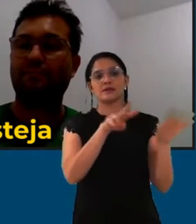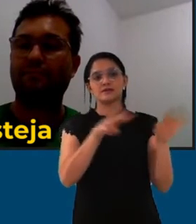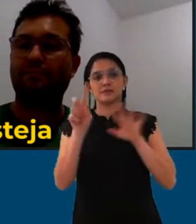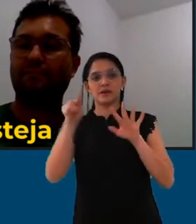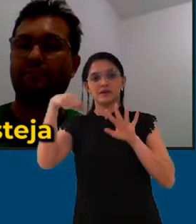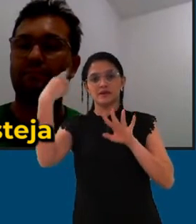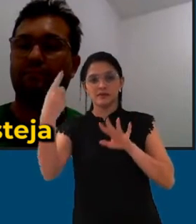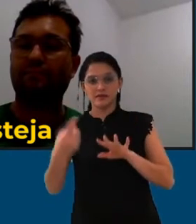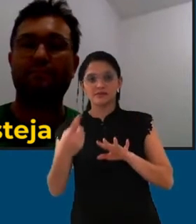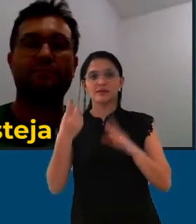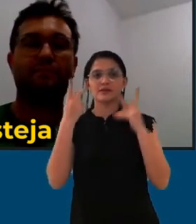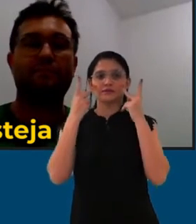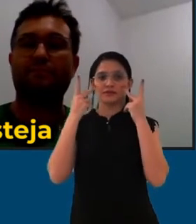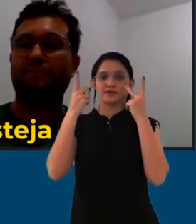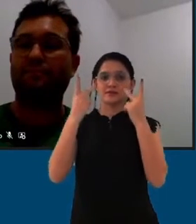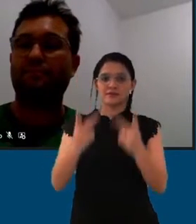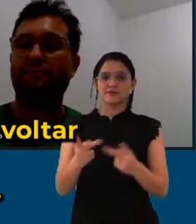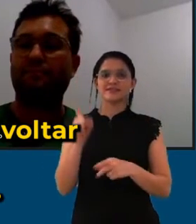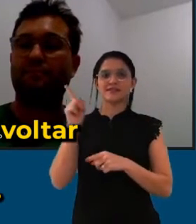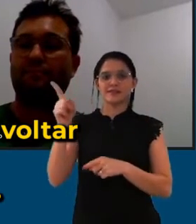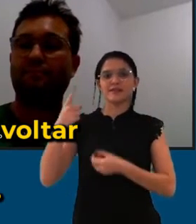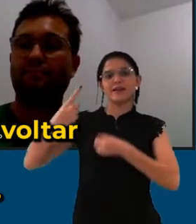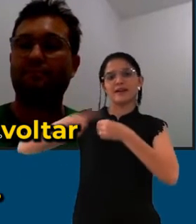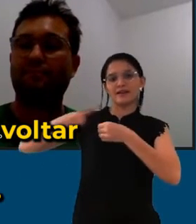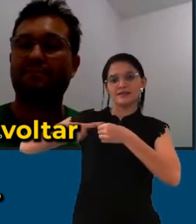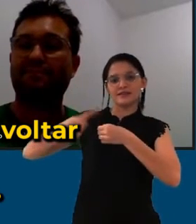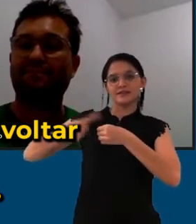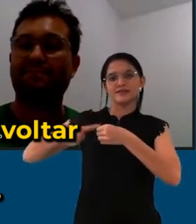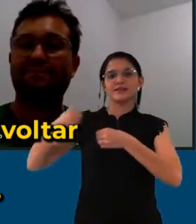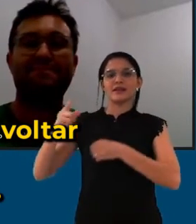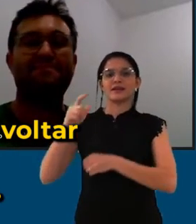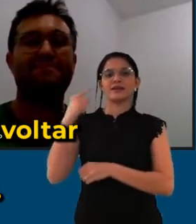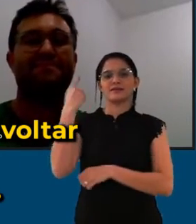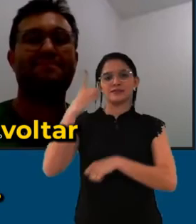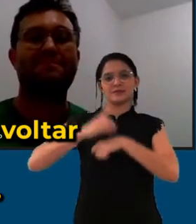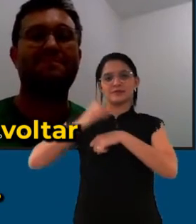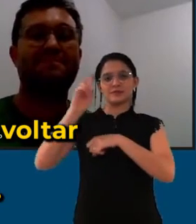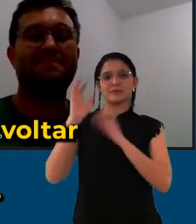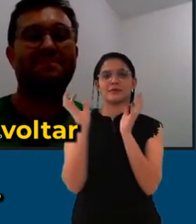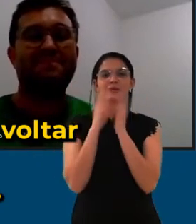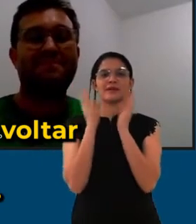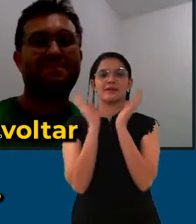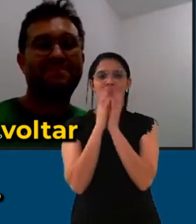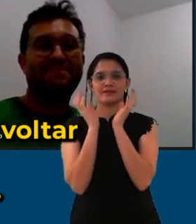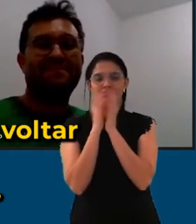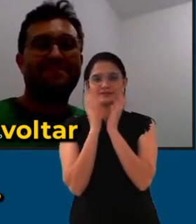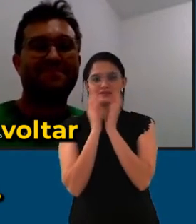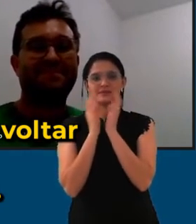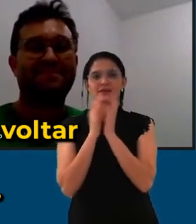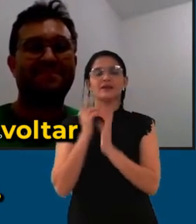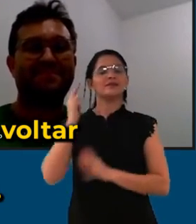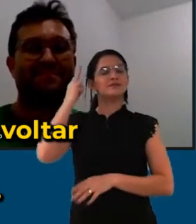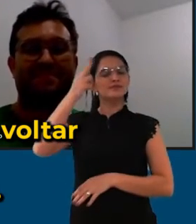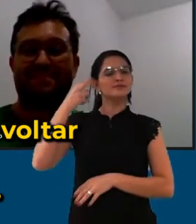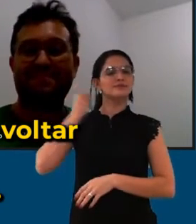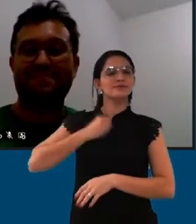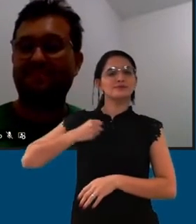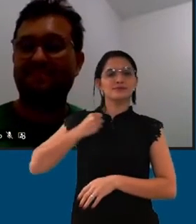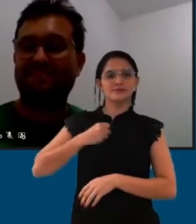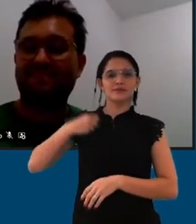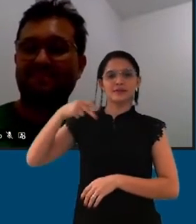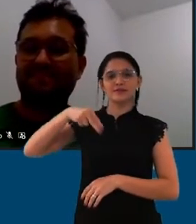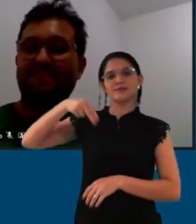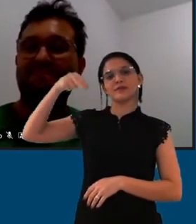esteja visitando aí a terra do doutor Alisson, né, que eu estou sonhando em voltar para o Nordeste, dar um passeio por aí há muito